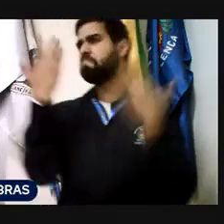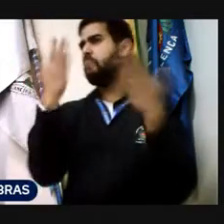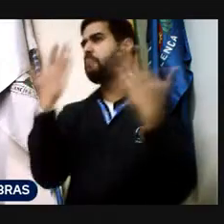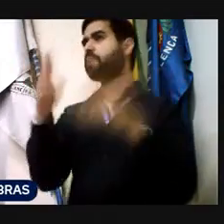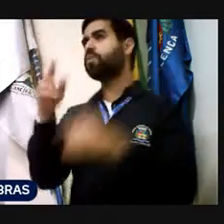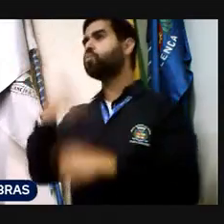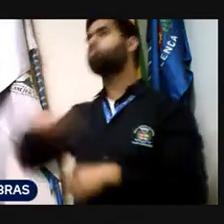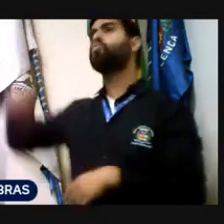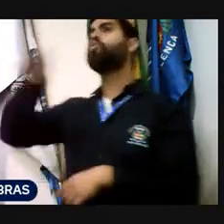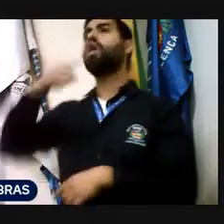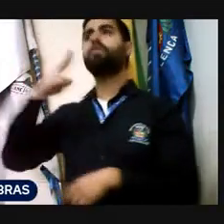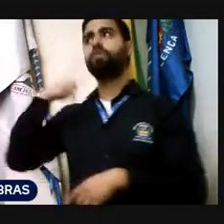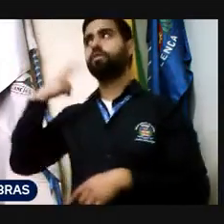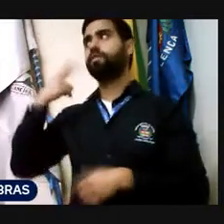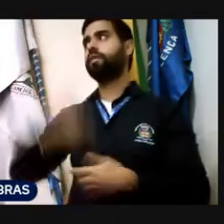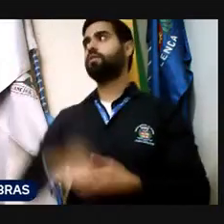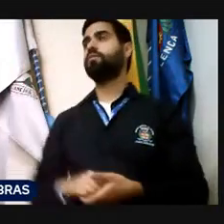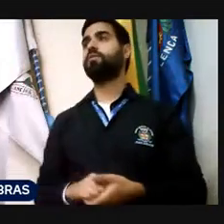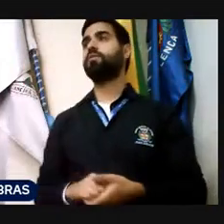os vereadores